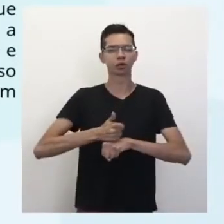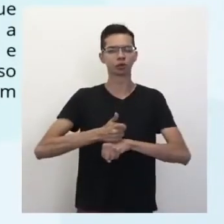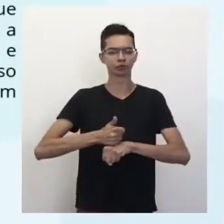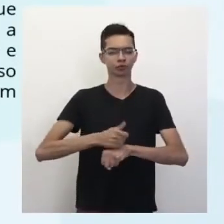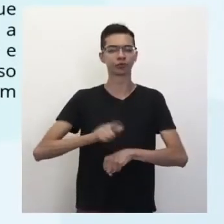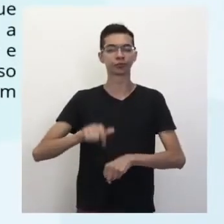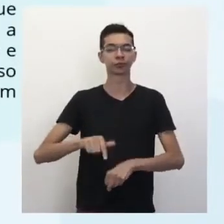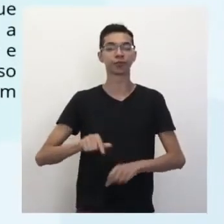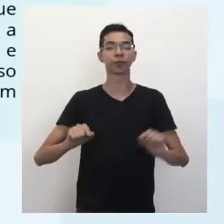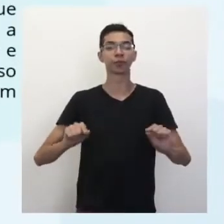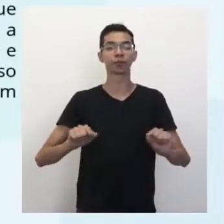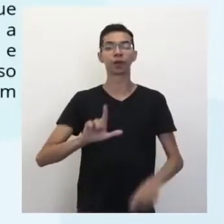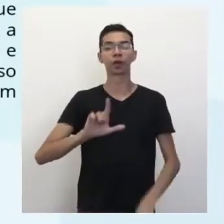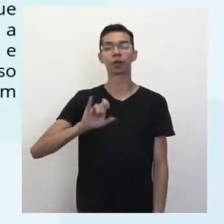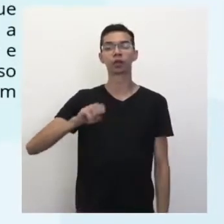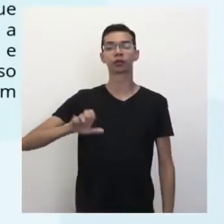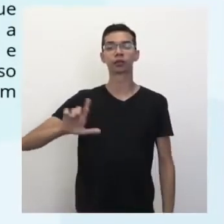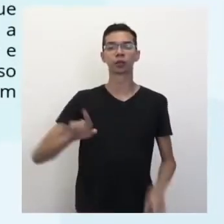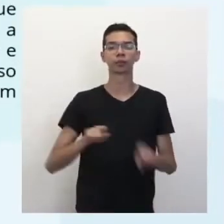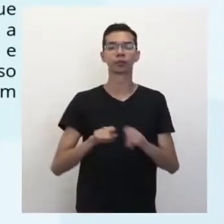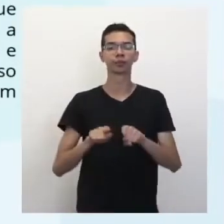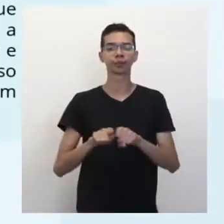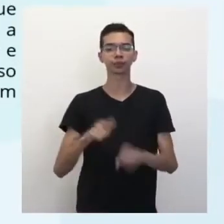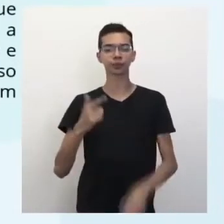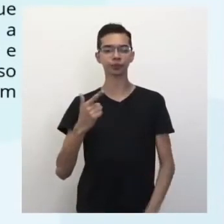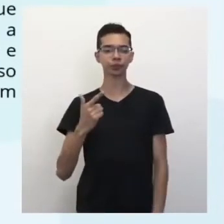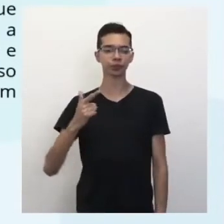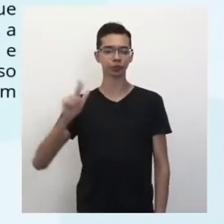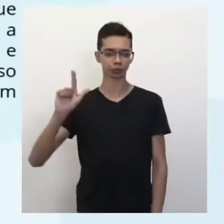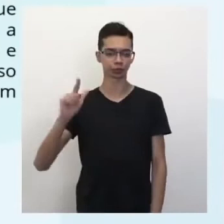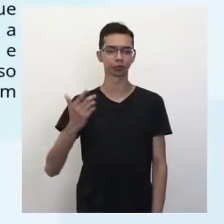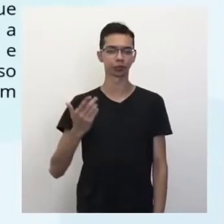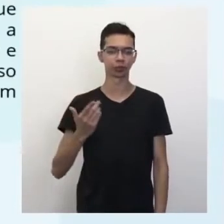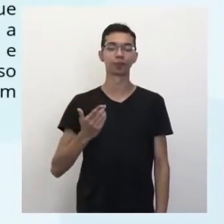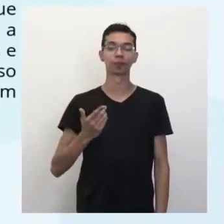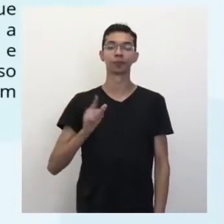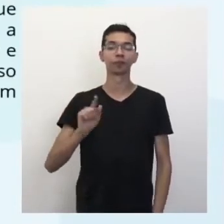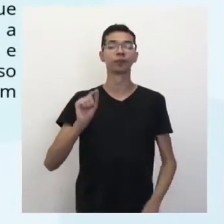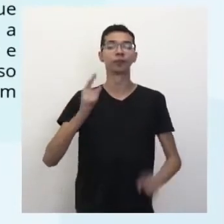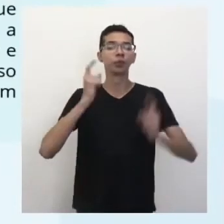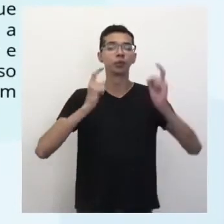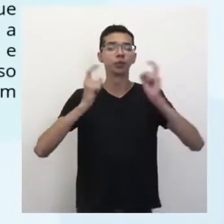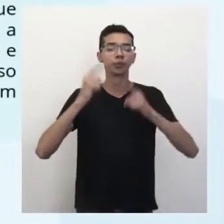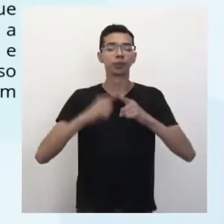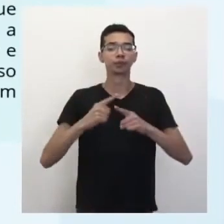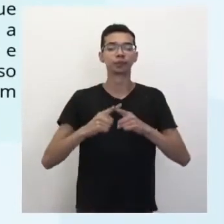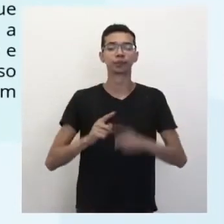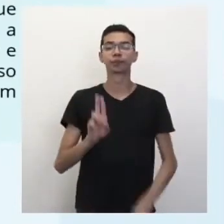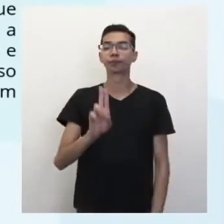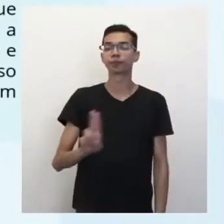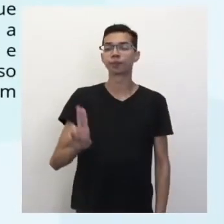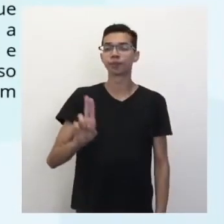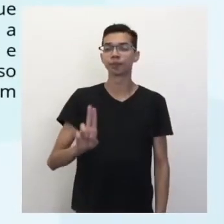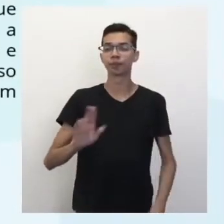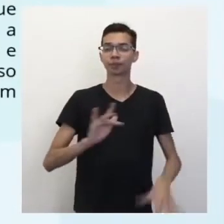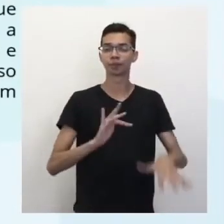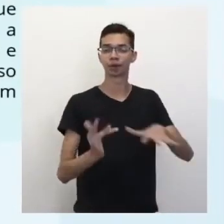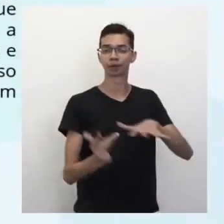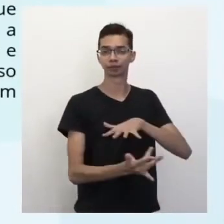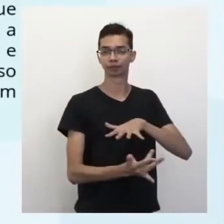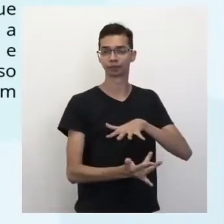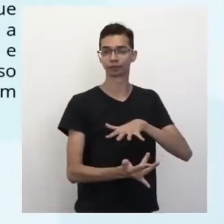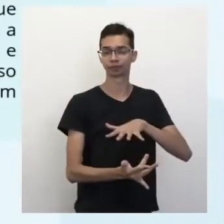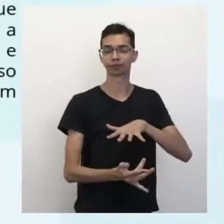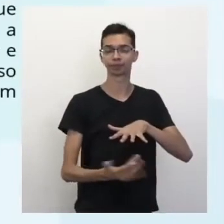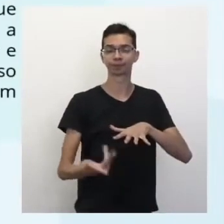Wall Street Journal, expressaram preocupação com o uso impróprio, como chamaram, das redes sociais por jornalistas,